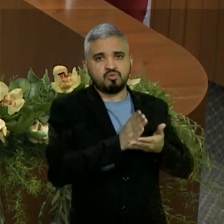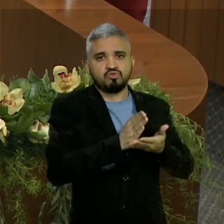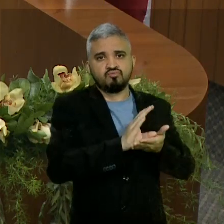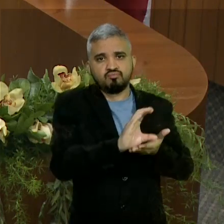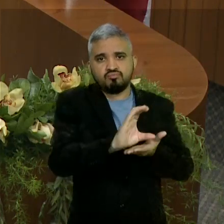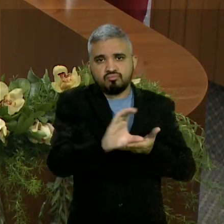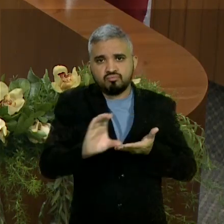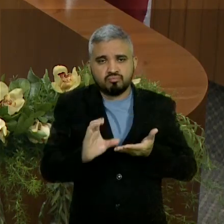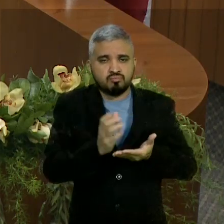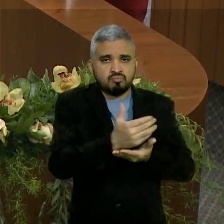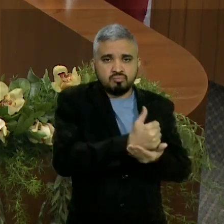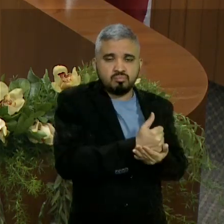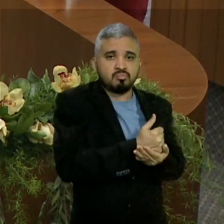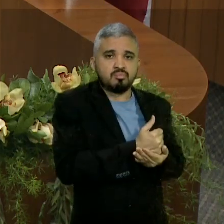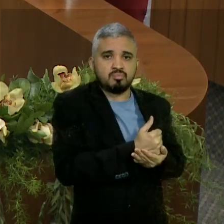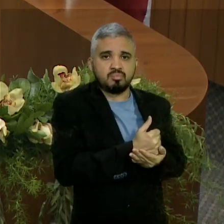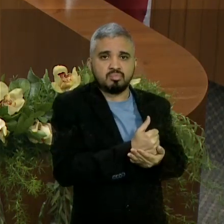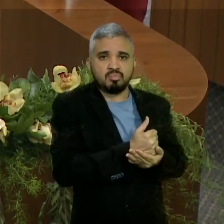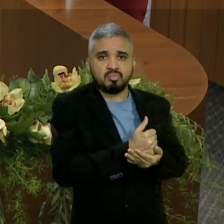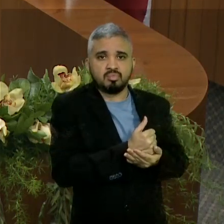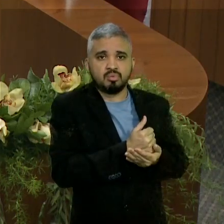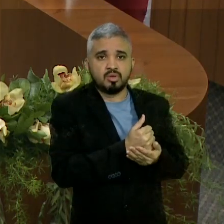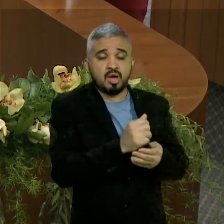158 da Constituição